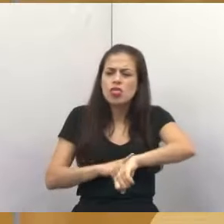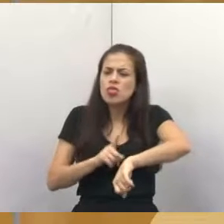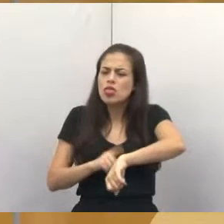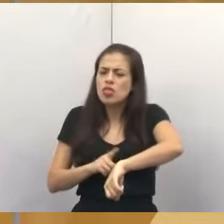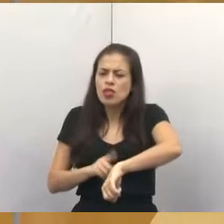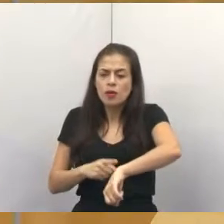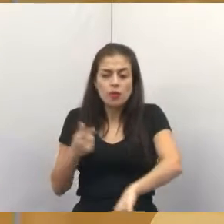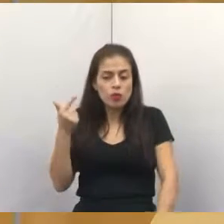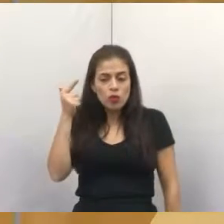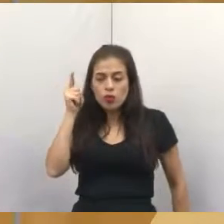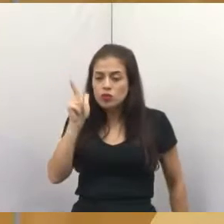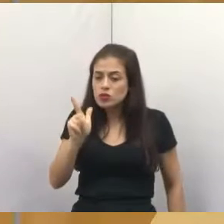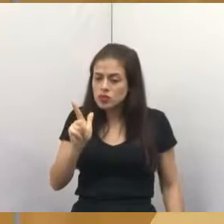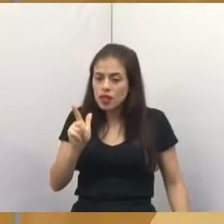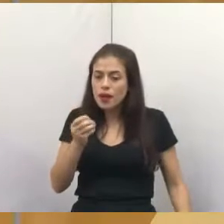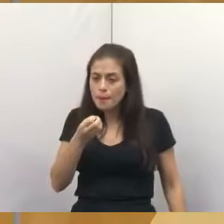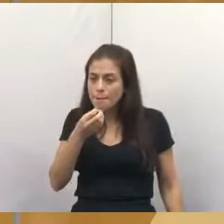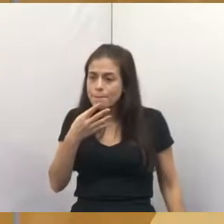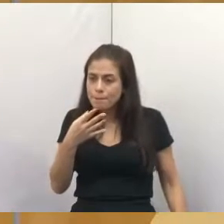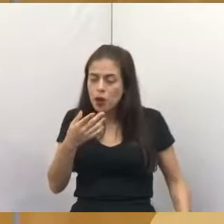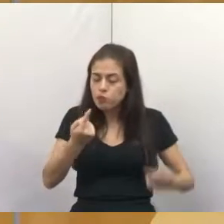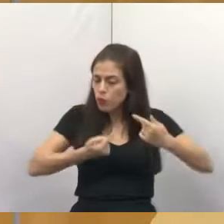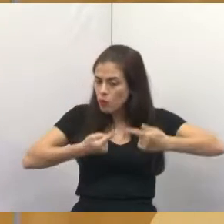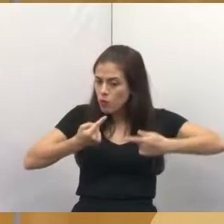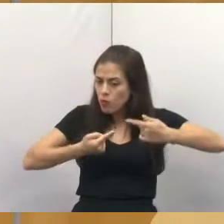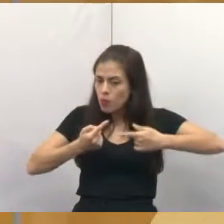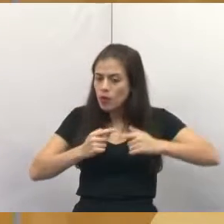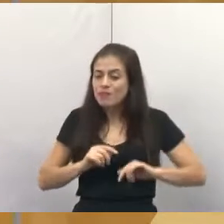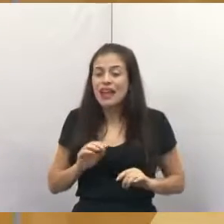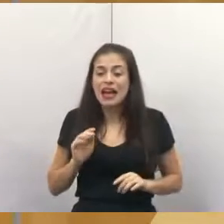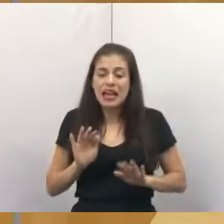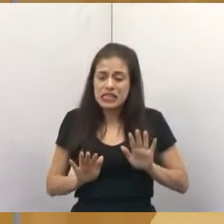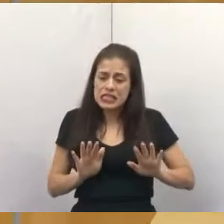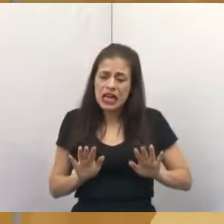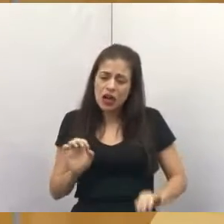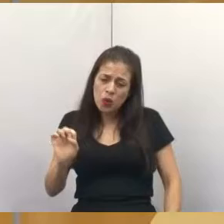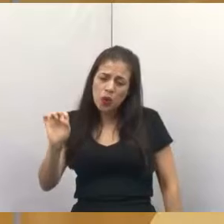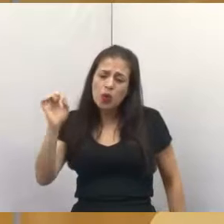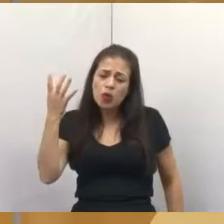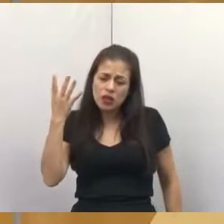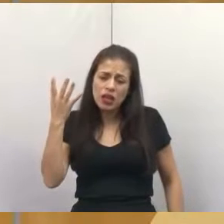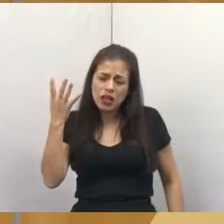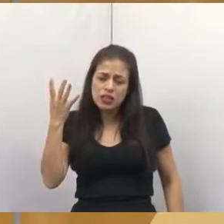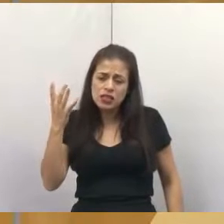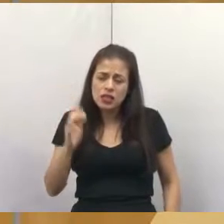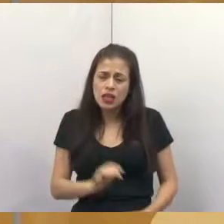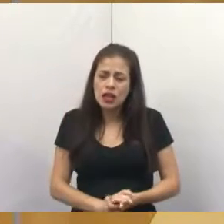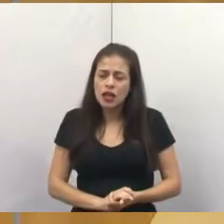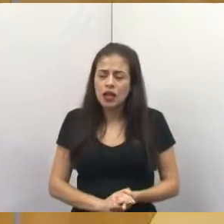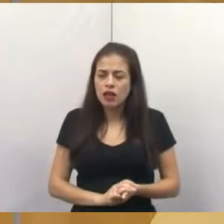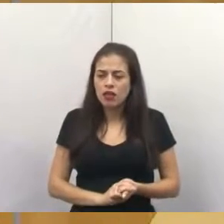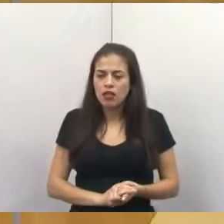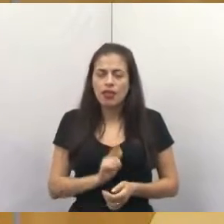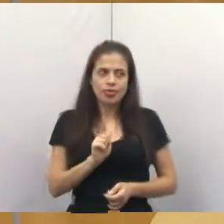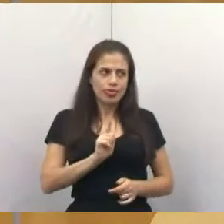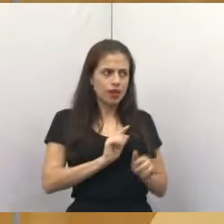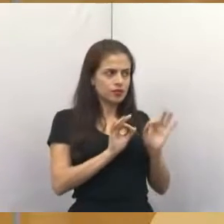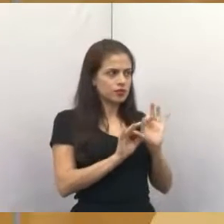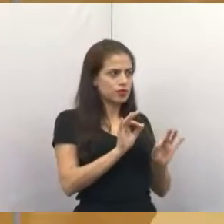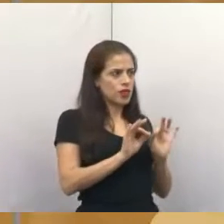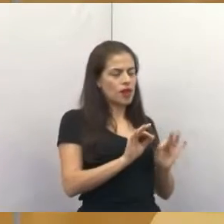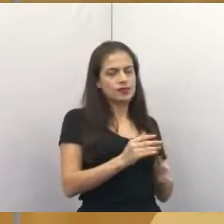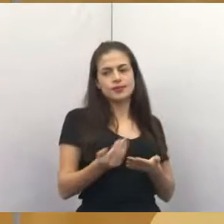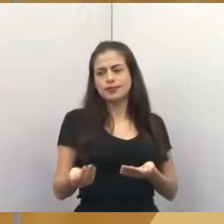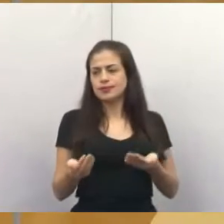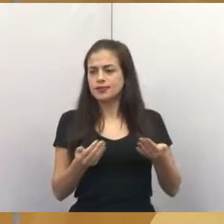não consiga fazer uma boa articulação, que isso pode acontecer, se alguém falar para mim, porque tem uma justificativa, não vamos colocar porque